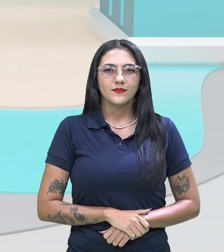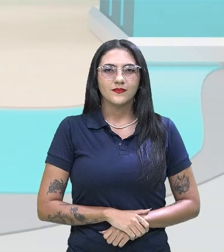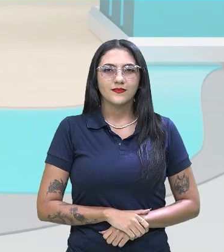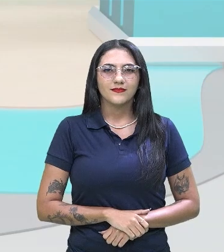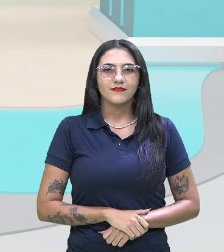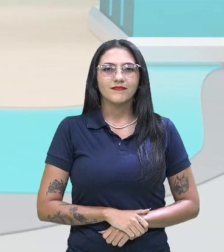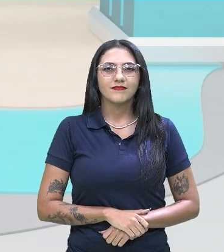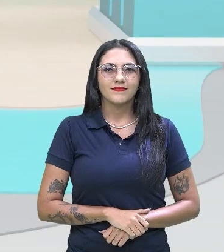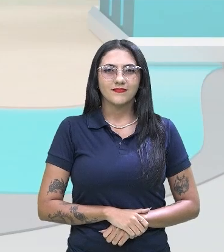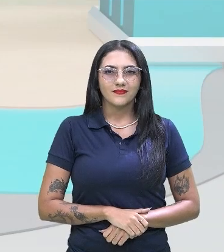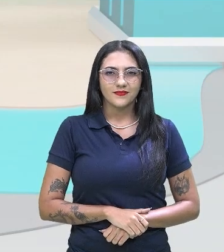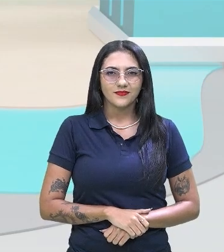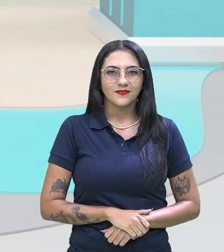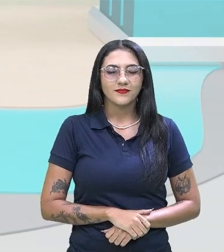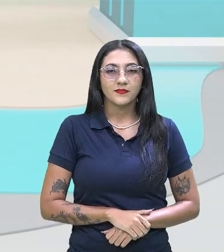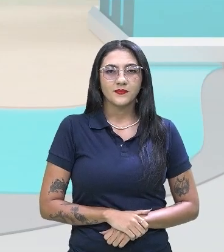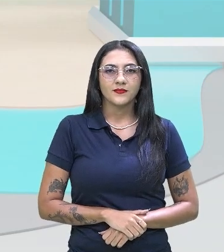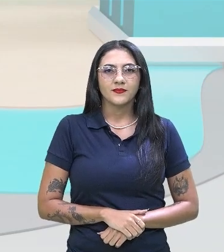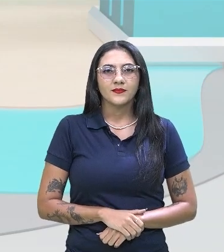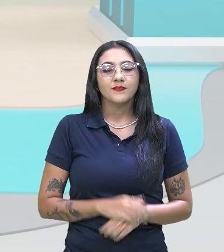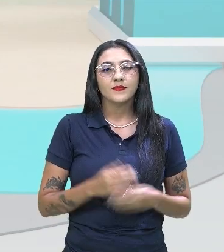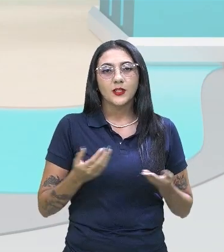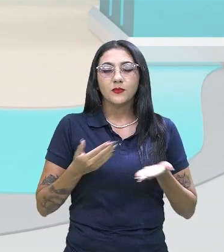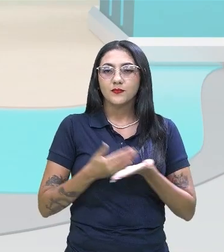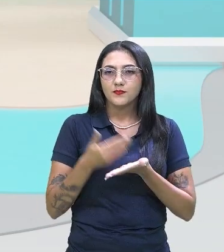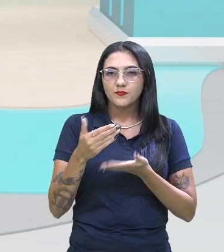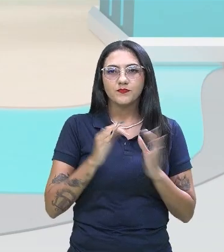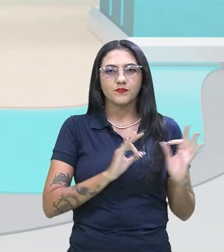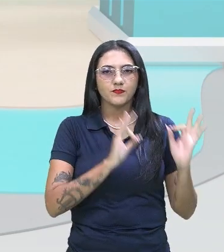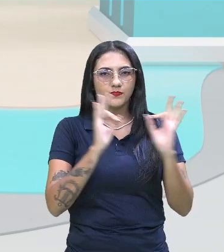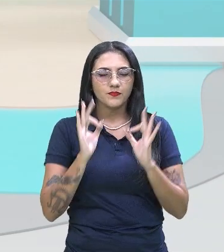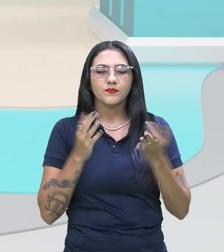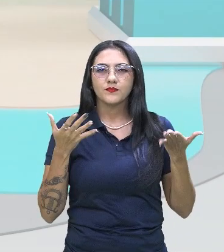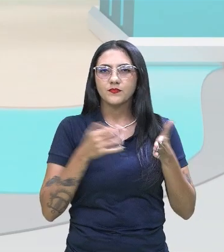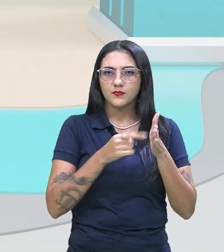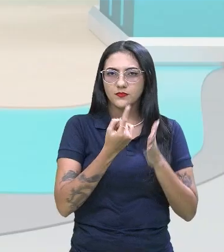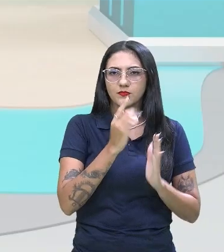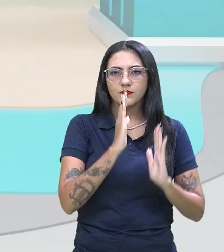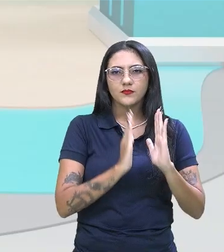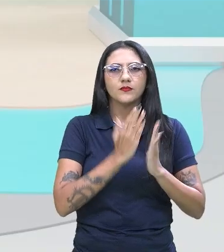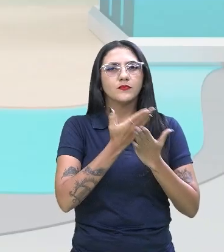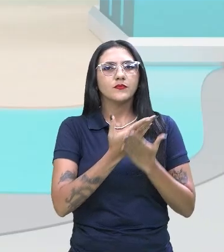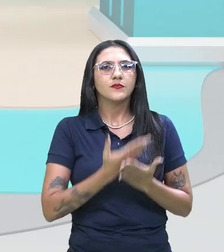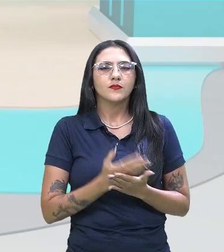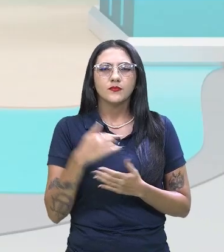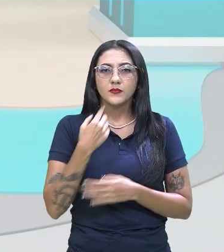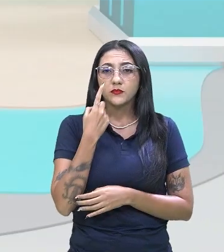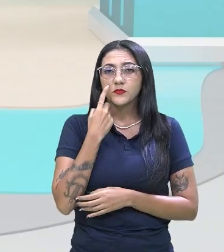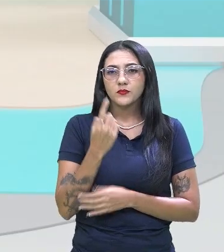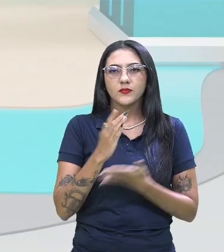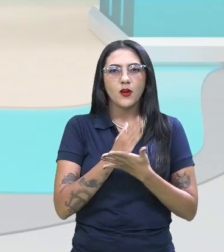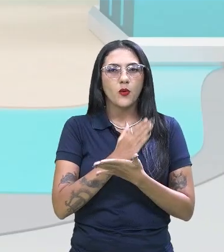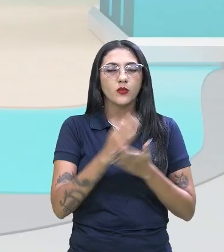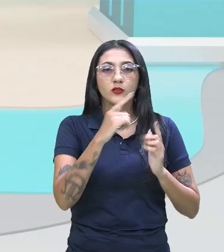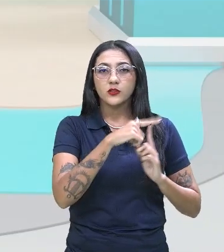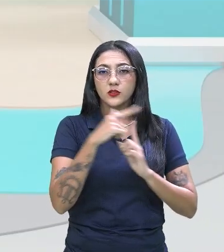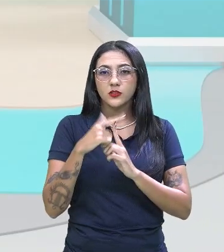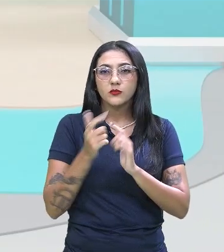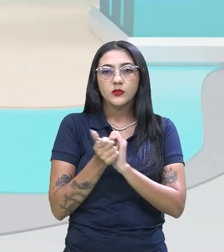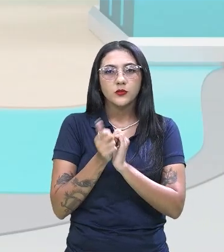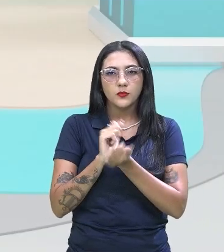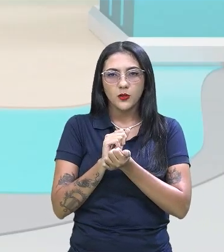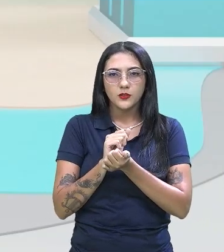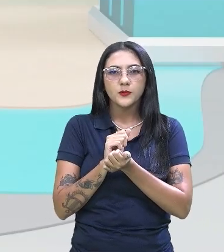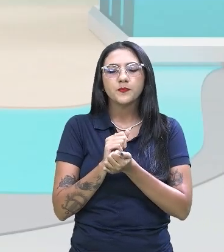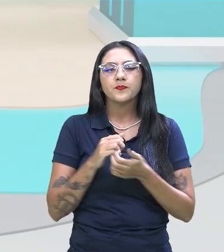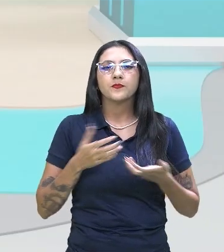Muito bem, queridos estudantes, então, ao longo dessa primeira unidade, nós falamos aí sobre alguns tipos de esportes. Começando sobre